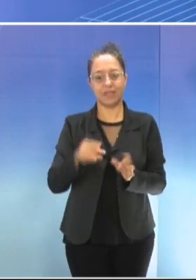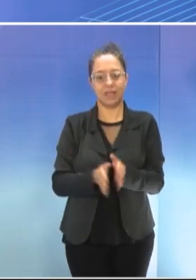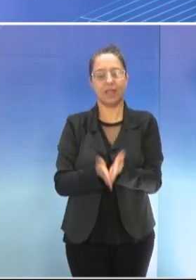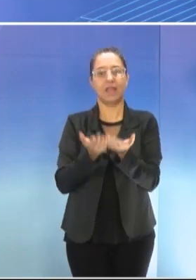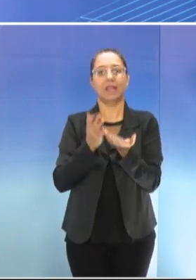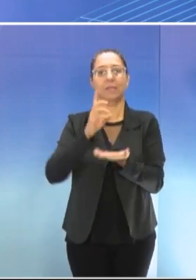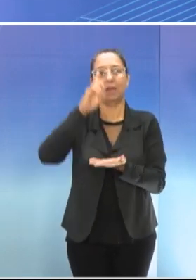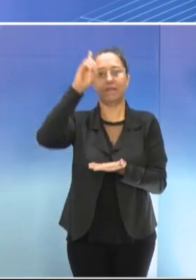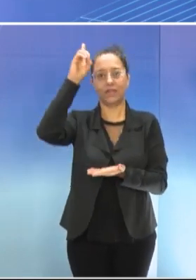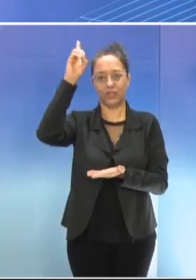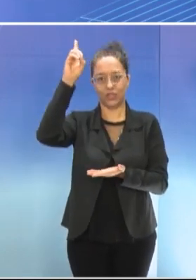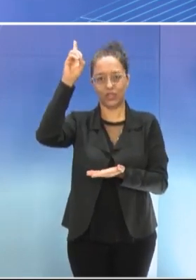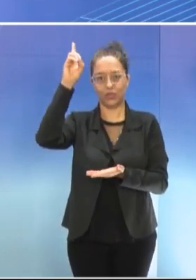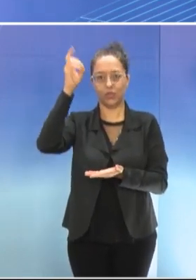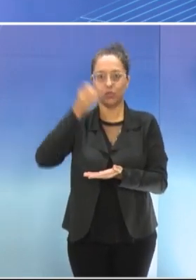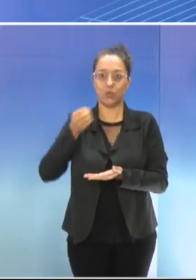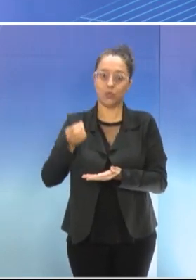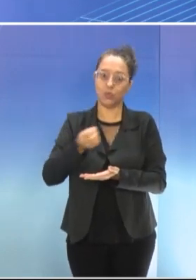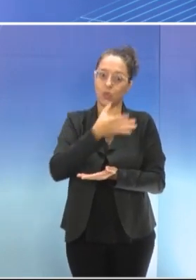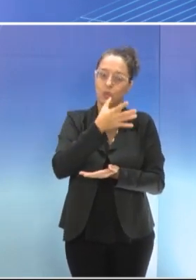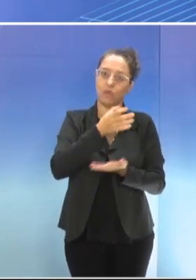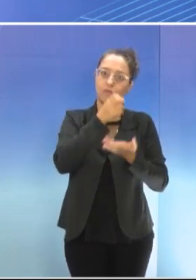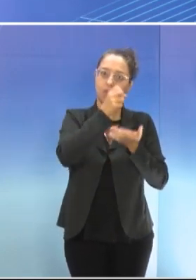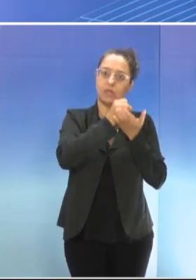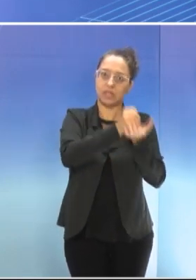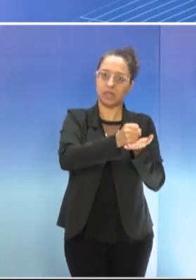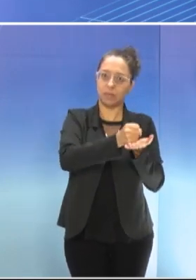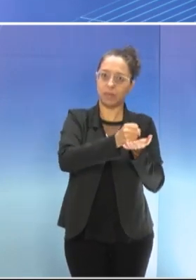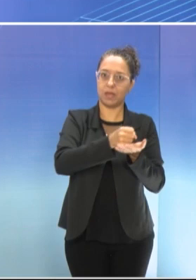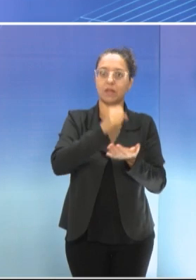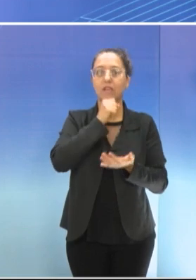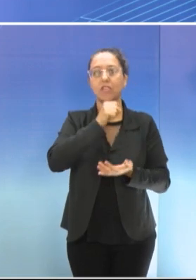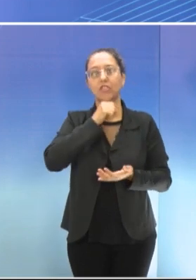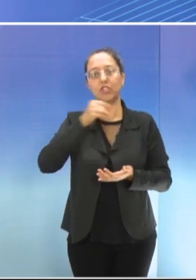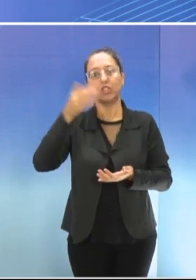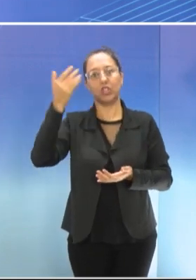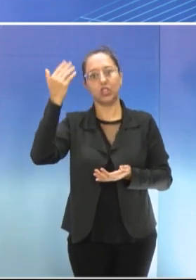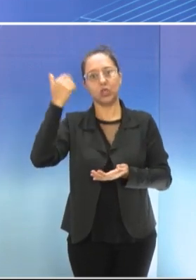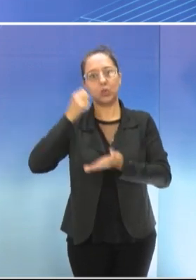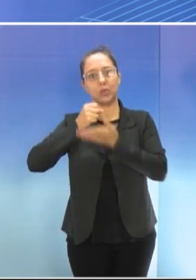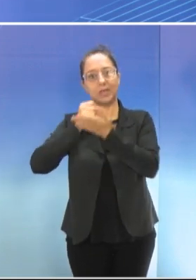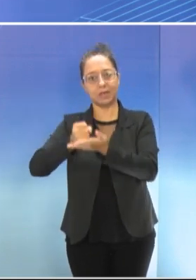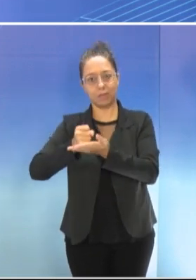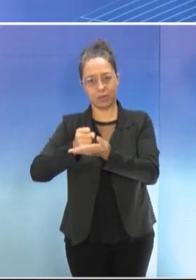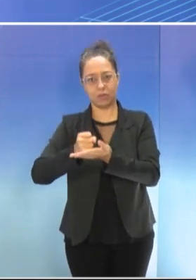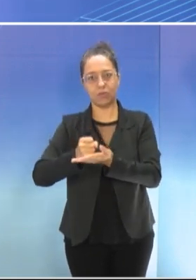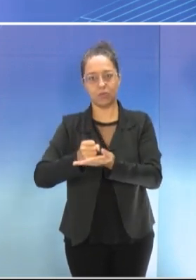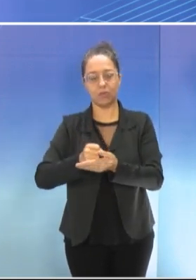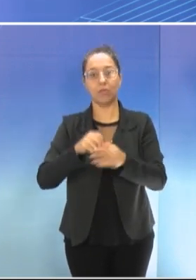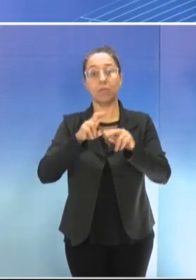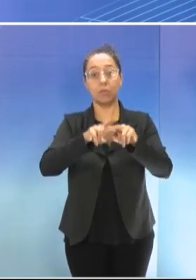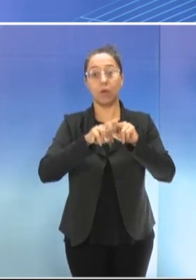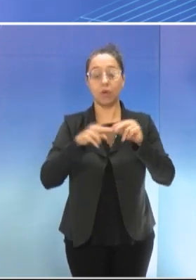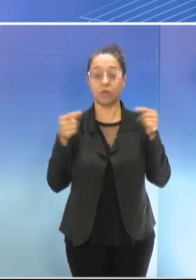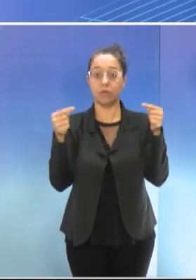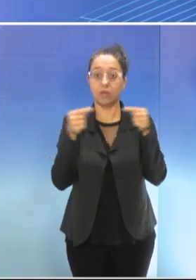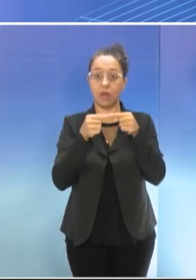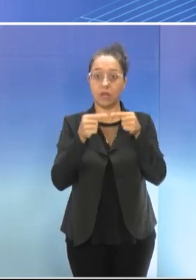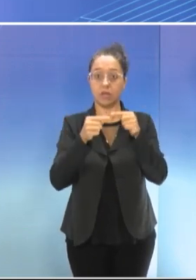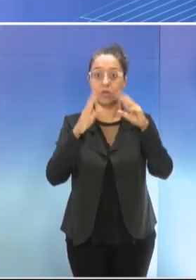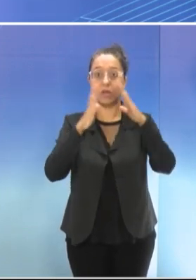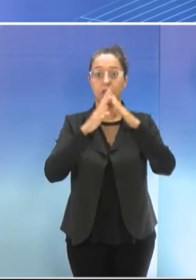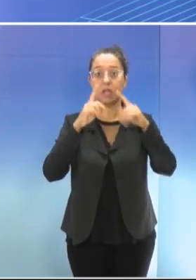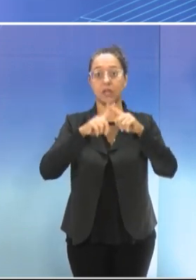na Bíblia, no Novo e no Velho Testamento, já que nós estamos aqui falando sobre a Igreja Católica Apostólica